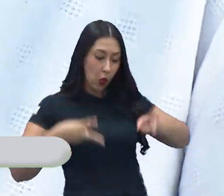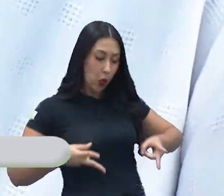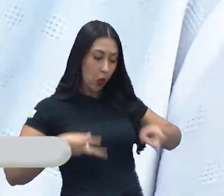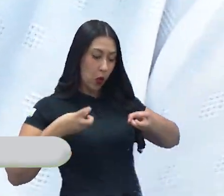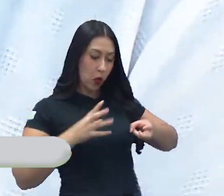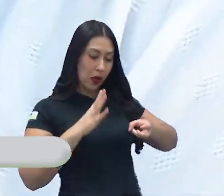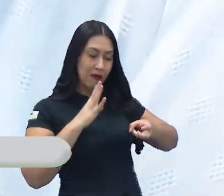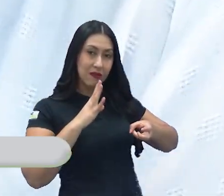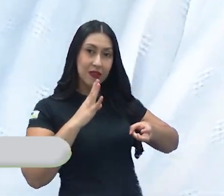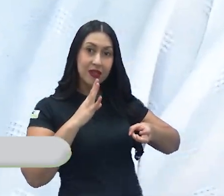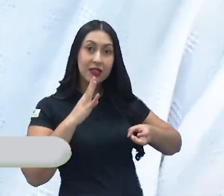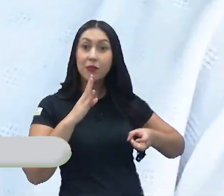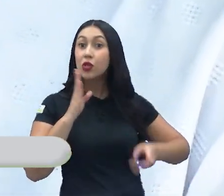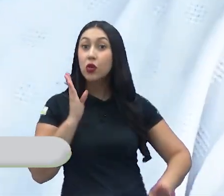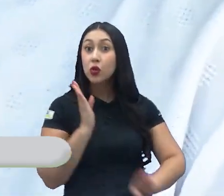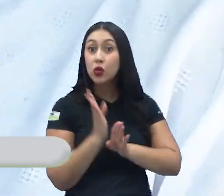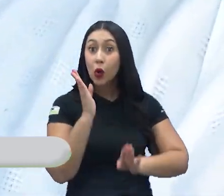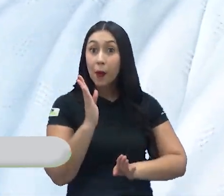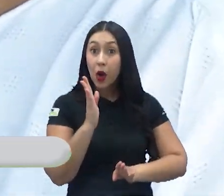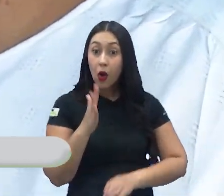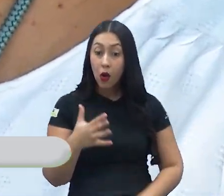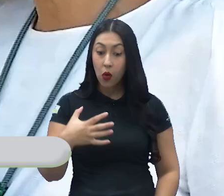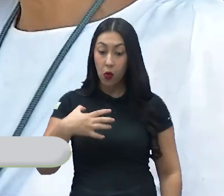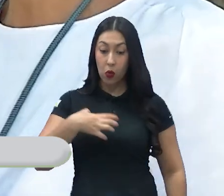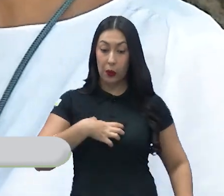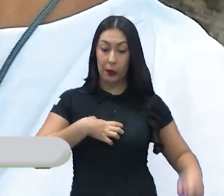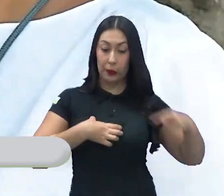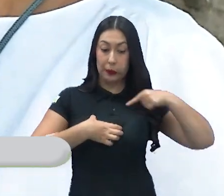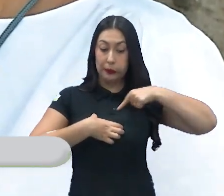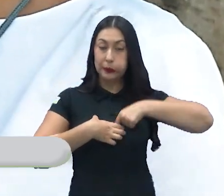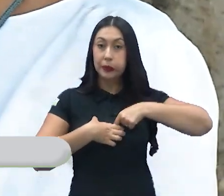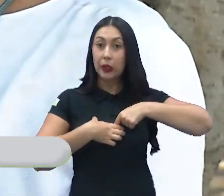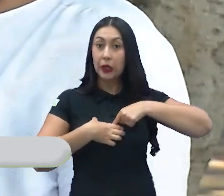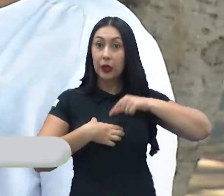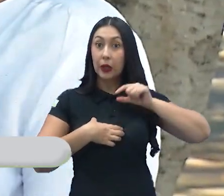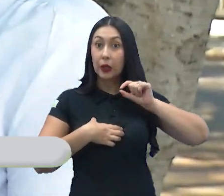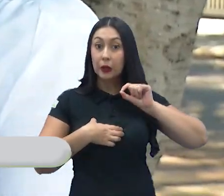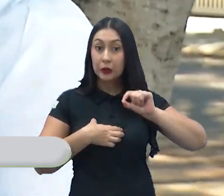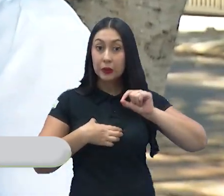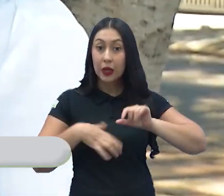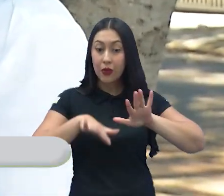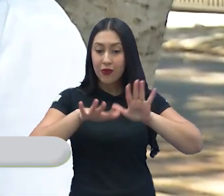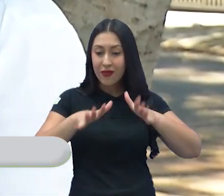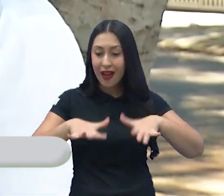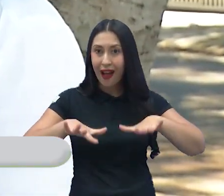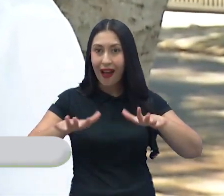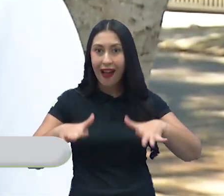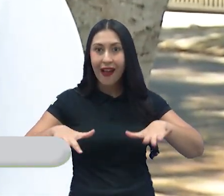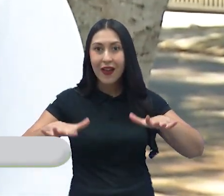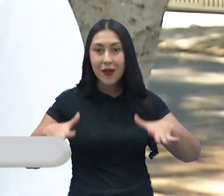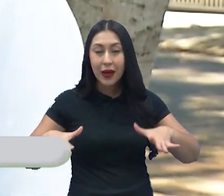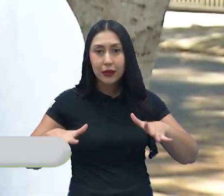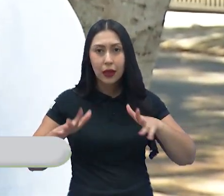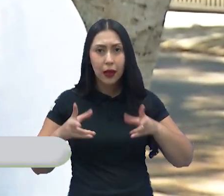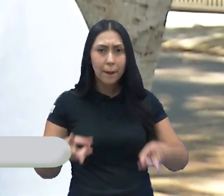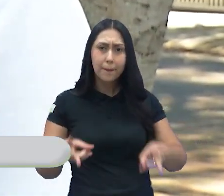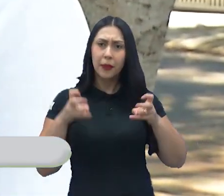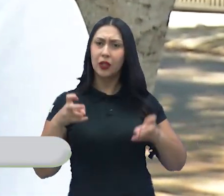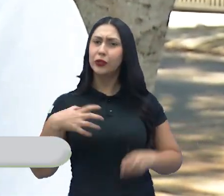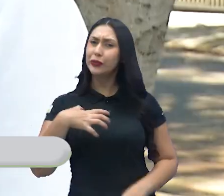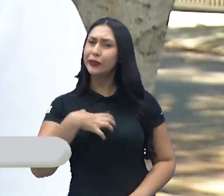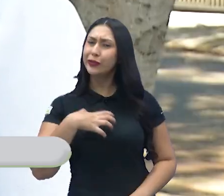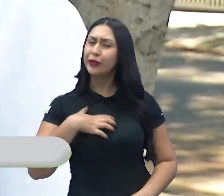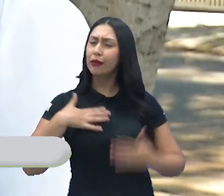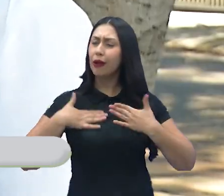Lúcia descobriu que o temperamento predominante é o fleumático. Ela se reconheceu do jeito mais calmo